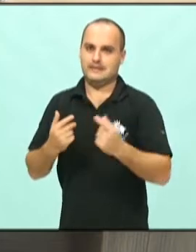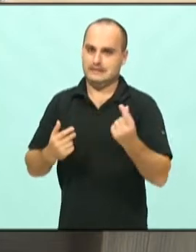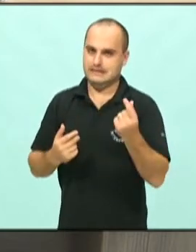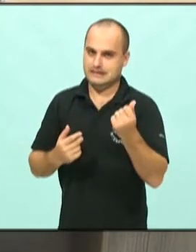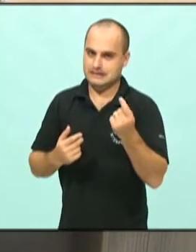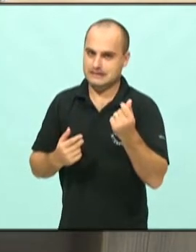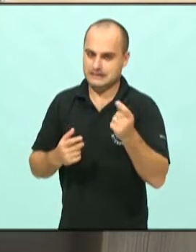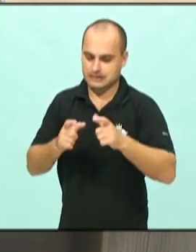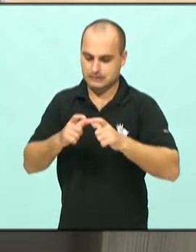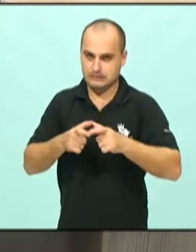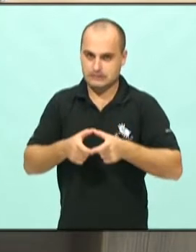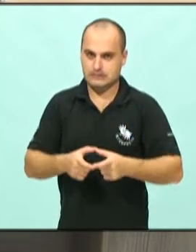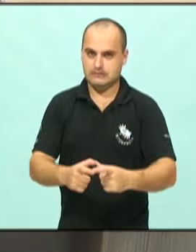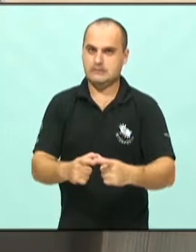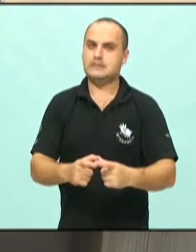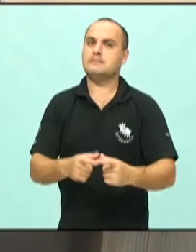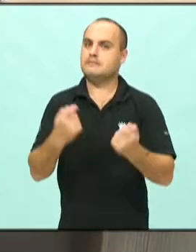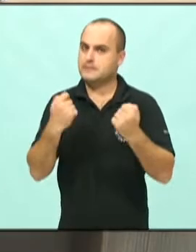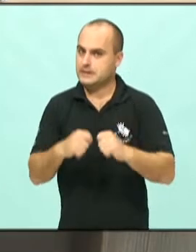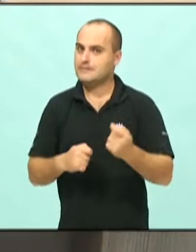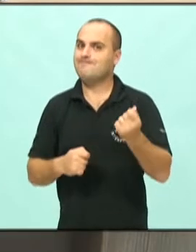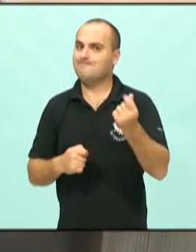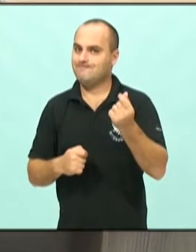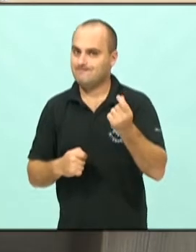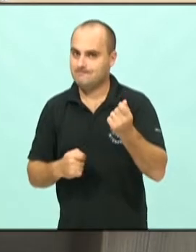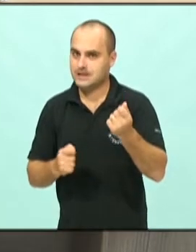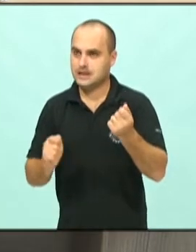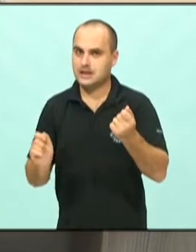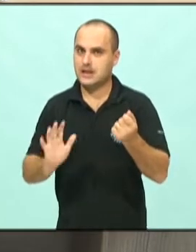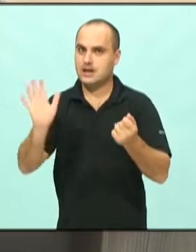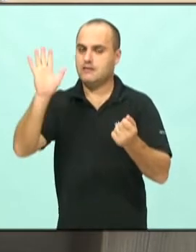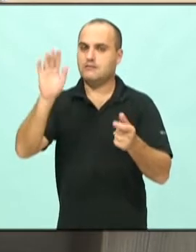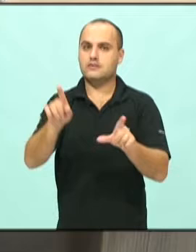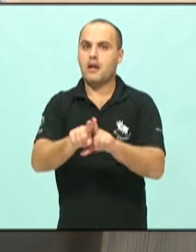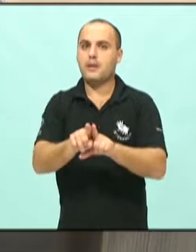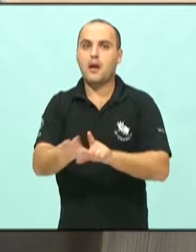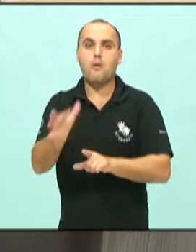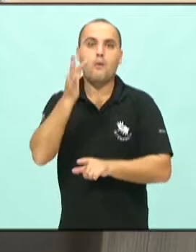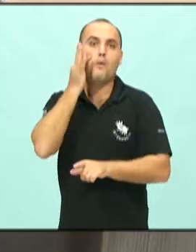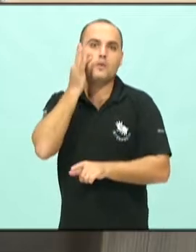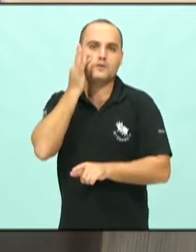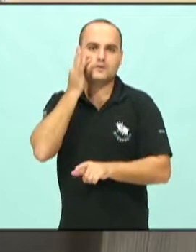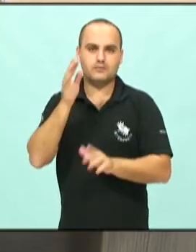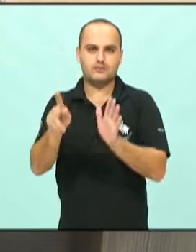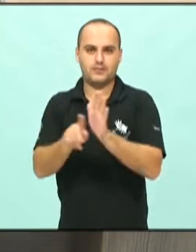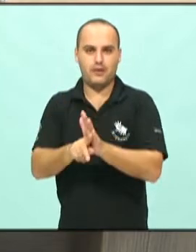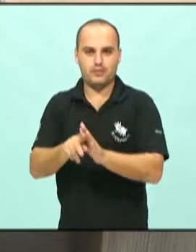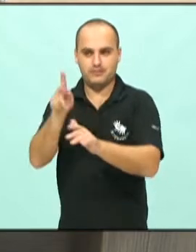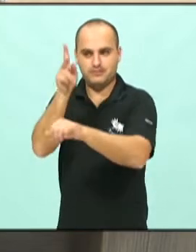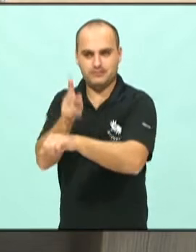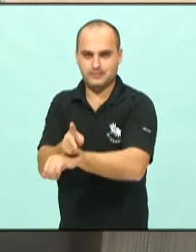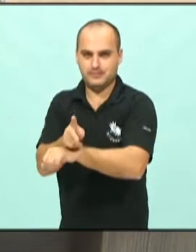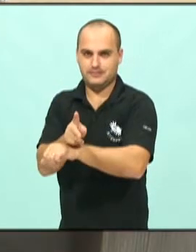para fazer um disco, a gente precisa de bastante recurso e o estúdio custa, né? Então, ir para o estúdio para decidir coisas